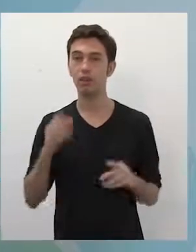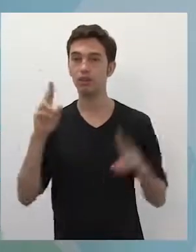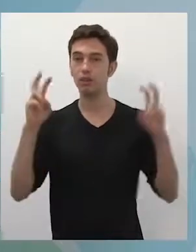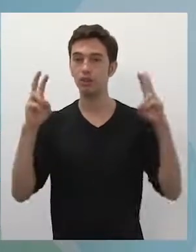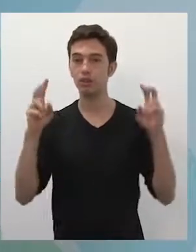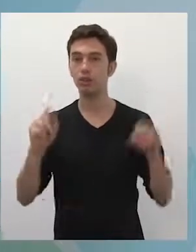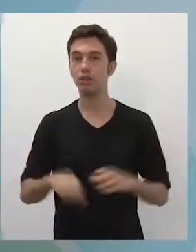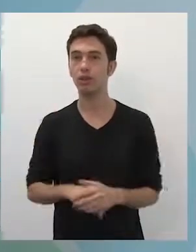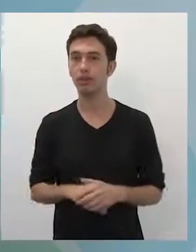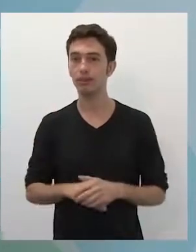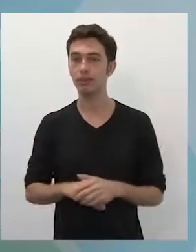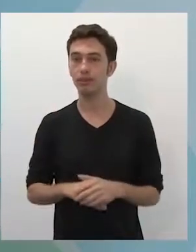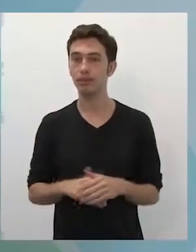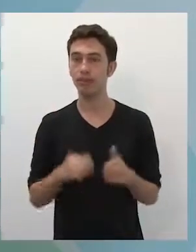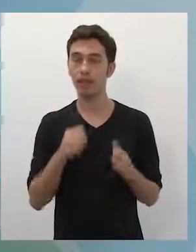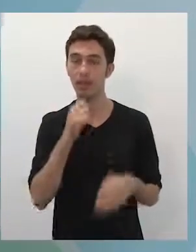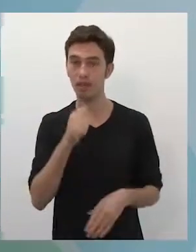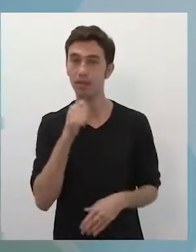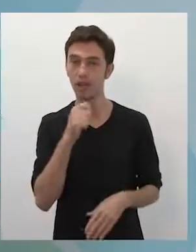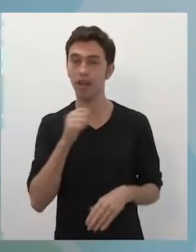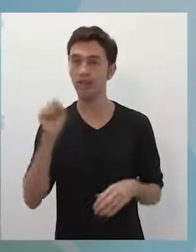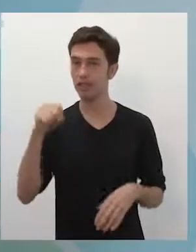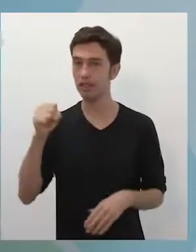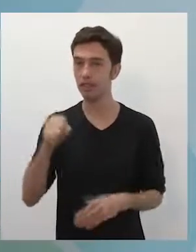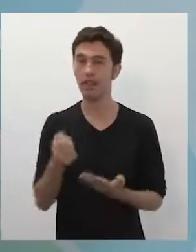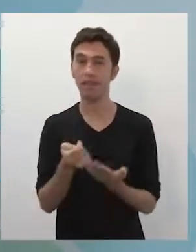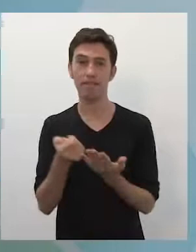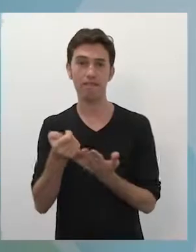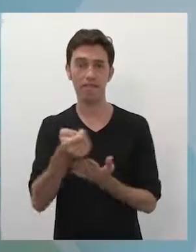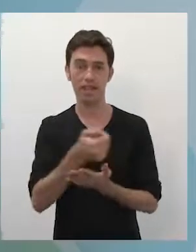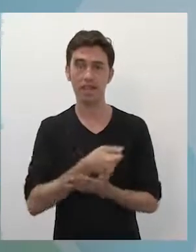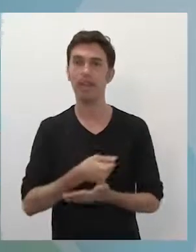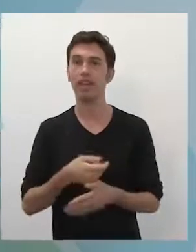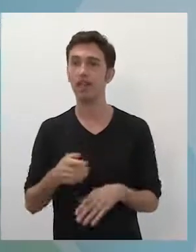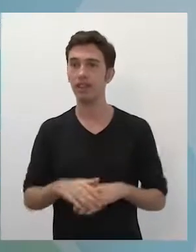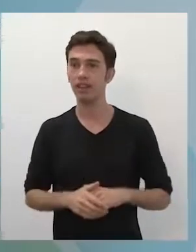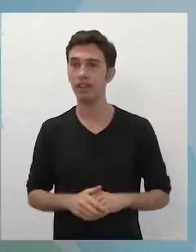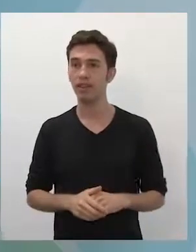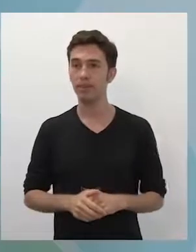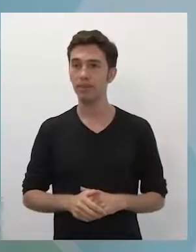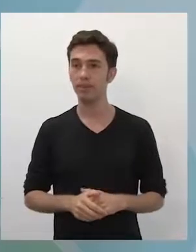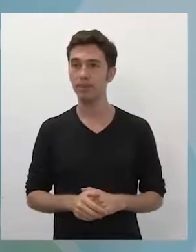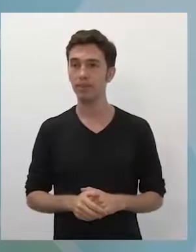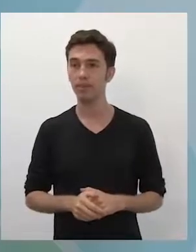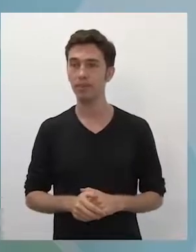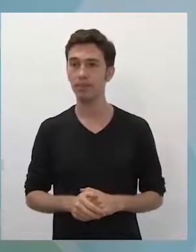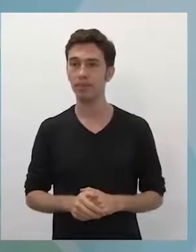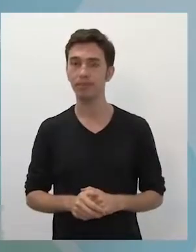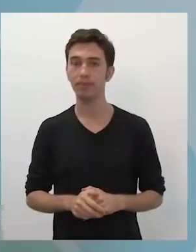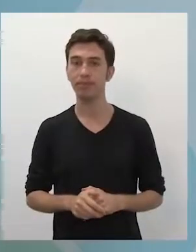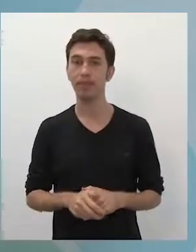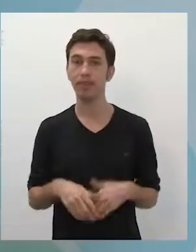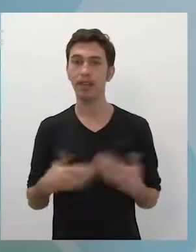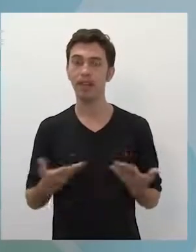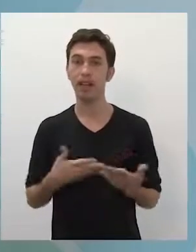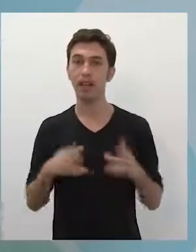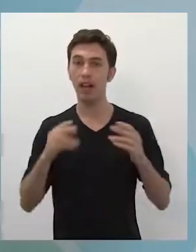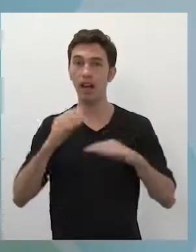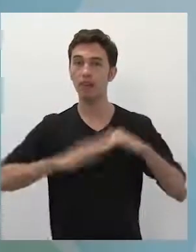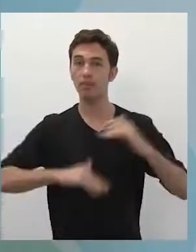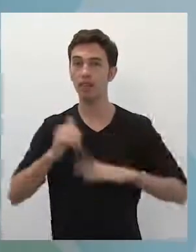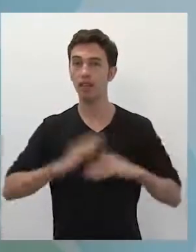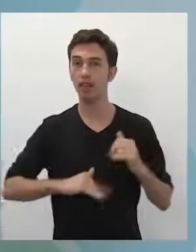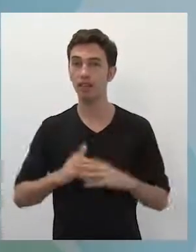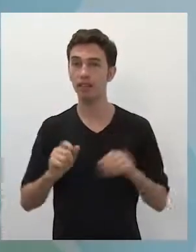título Reportagem sim, fake é fake dói. Temos uma brincadeirinha aí, hein? A habilidade que iremos acionar hoje